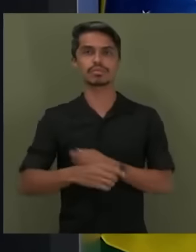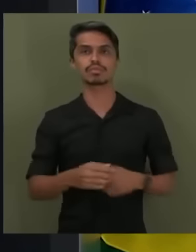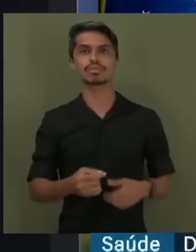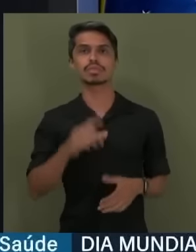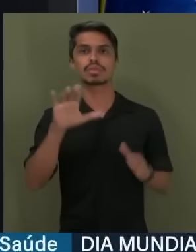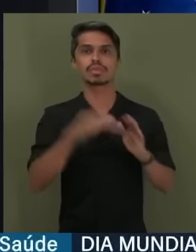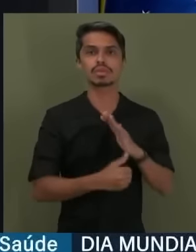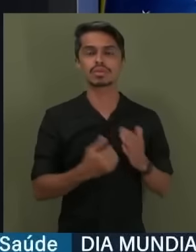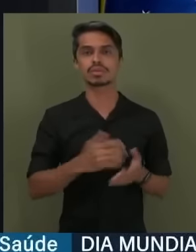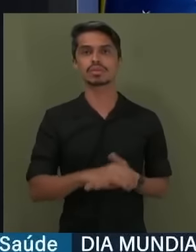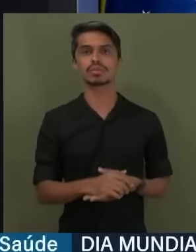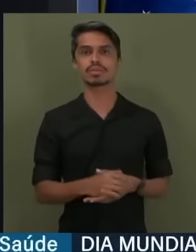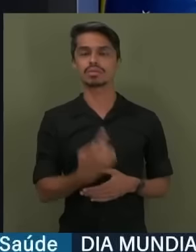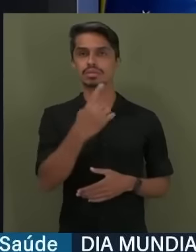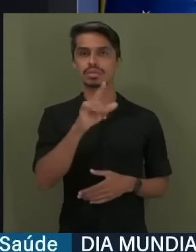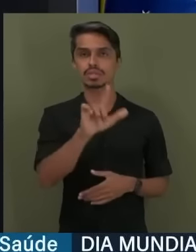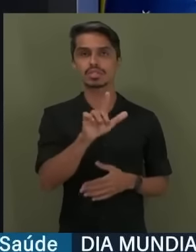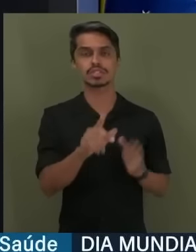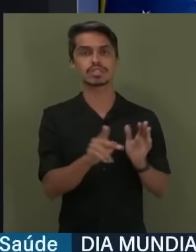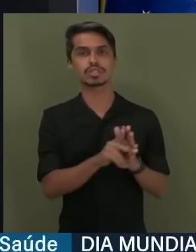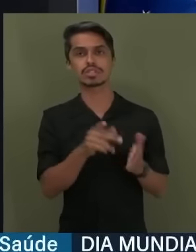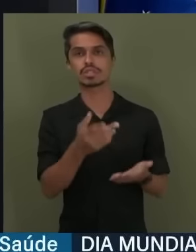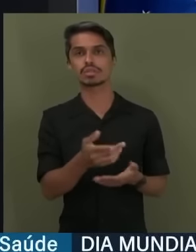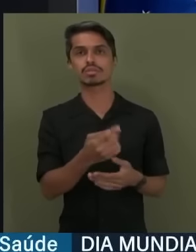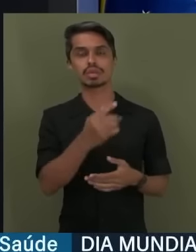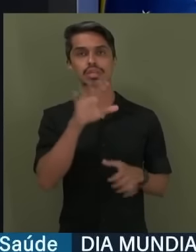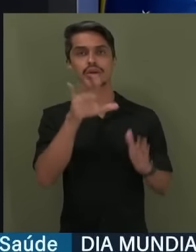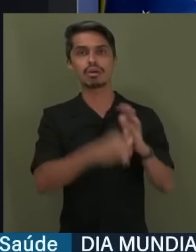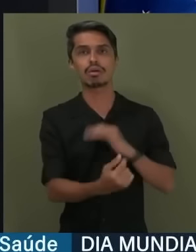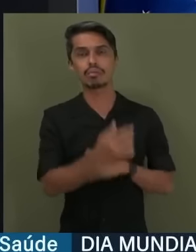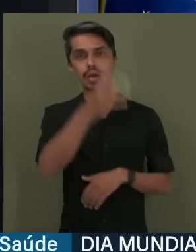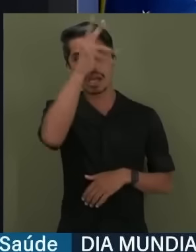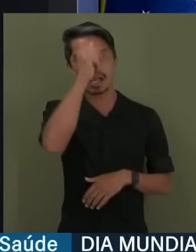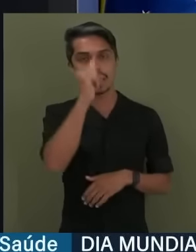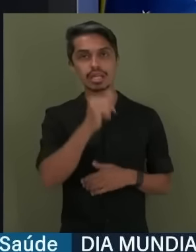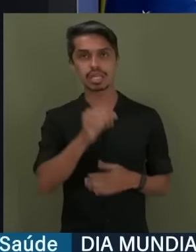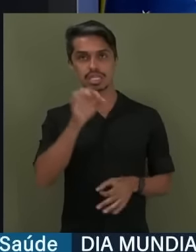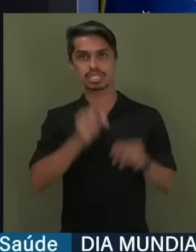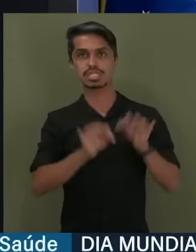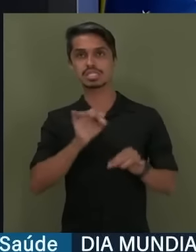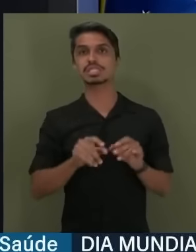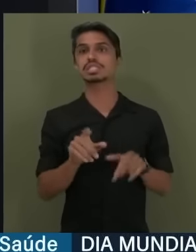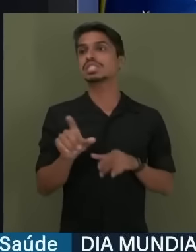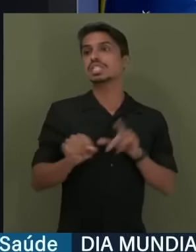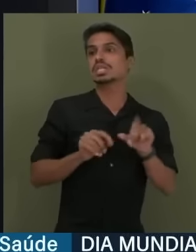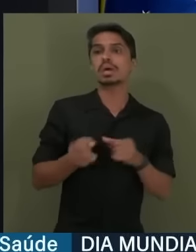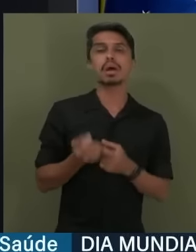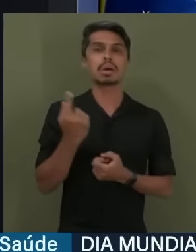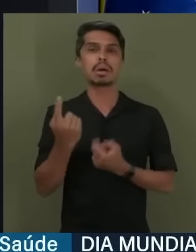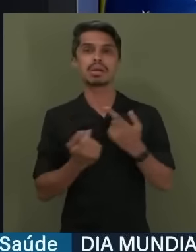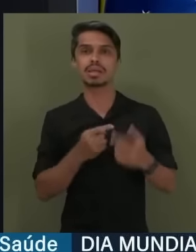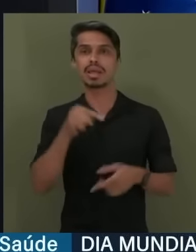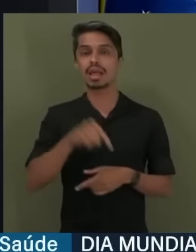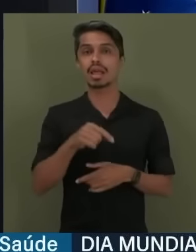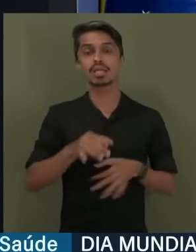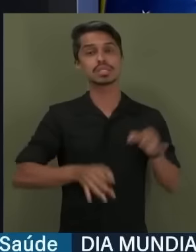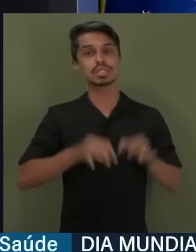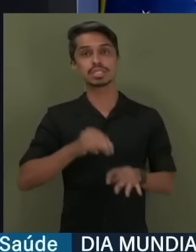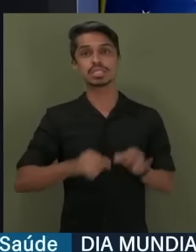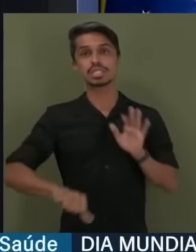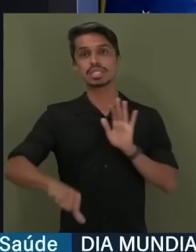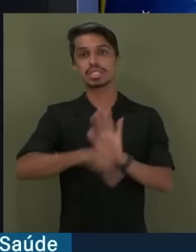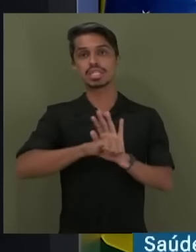de conhaque? A pessoa que furta uma galinha? Essa é uma justiça seletiva. Essa é uma justiça que